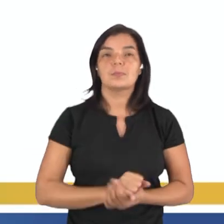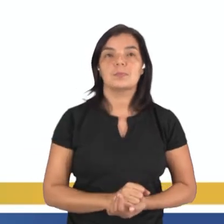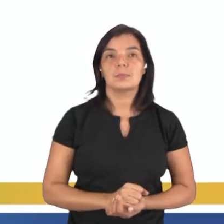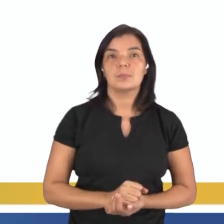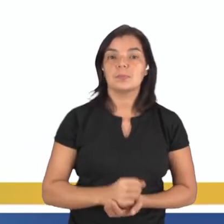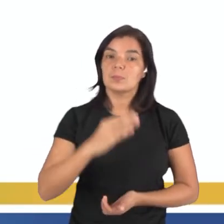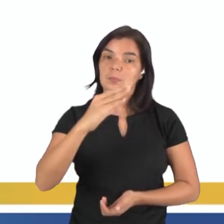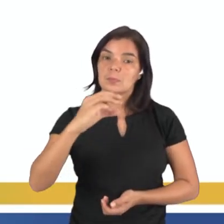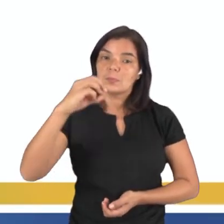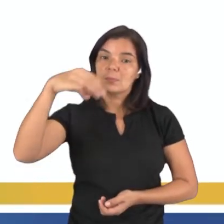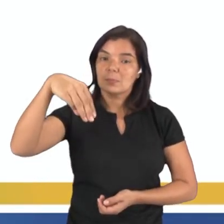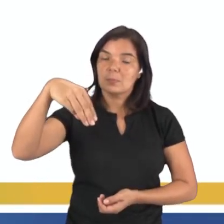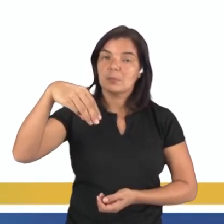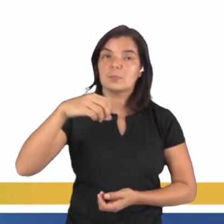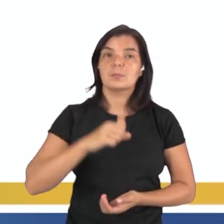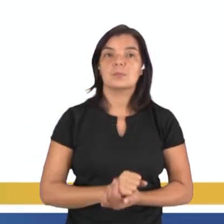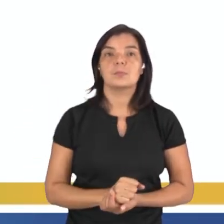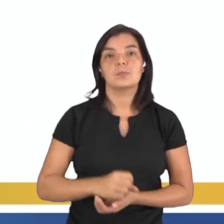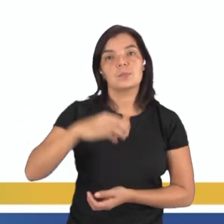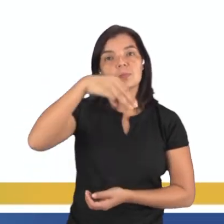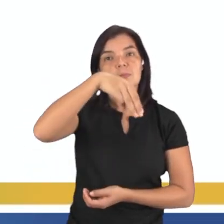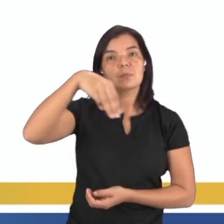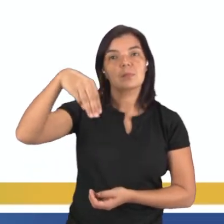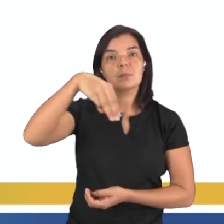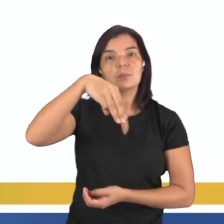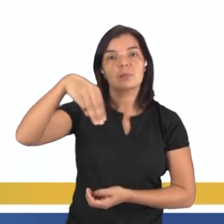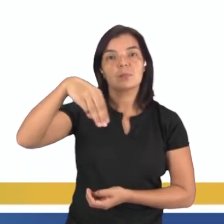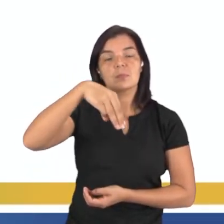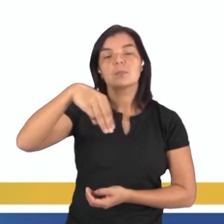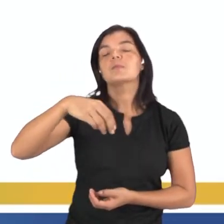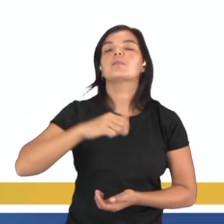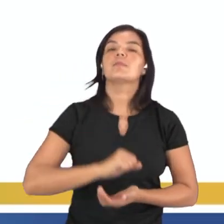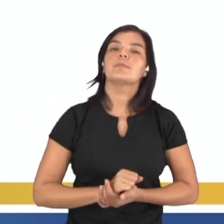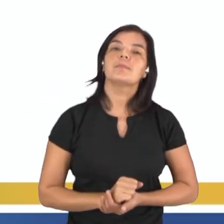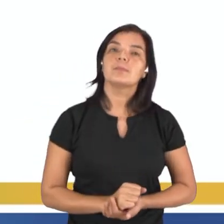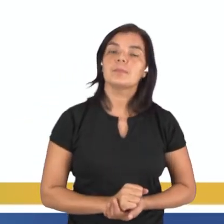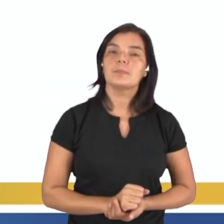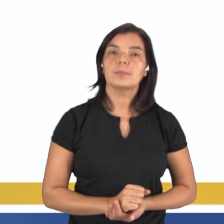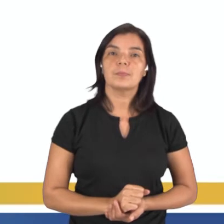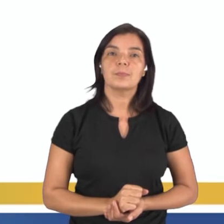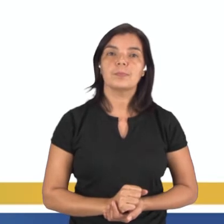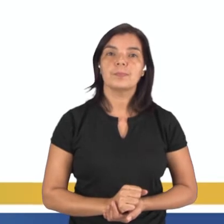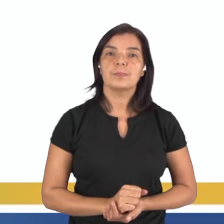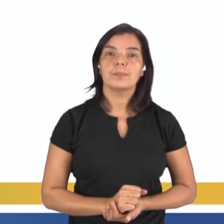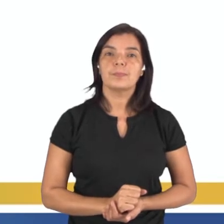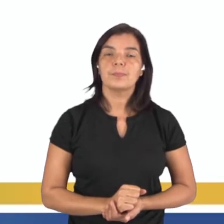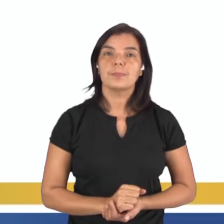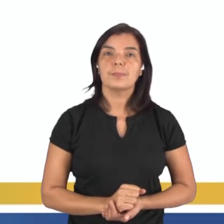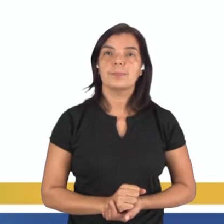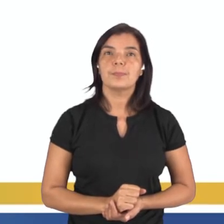dm, decímetro, cm, centímetro e mm, milímetro.